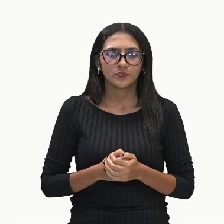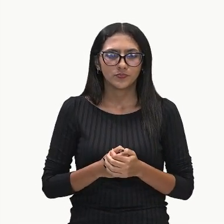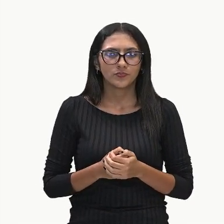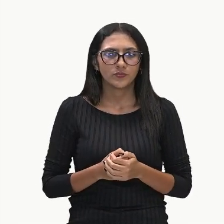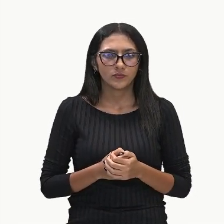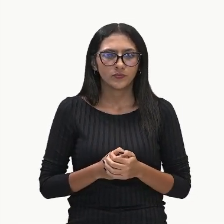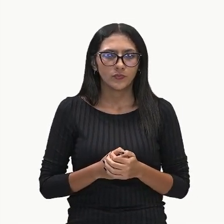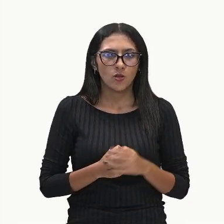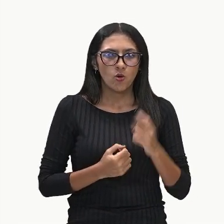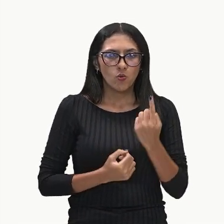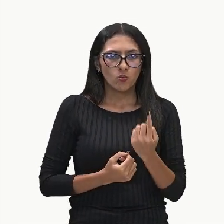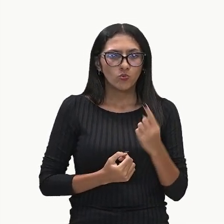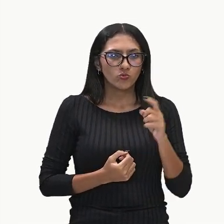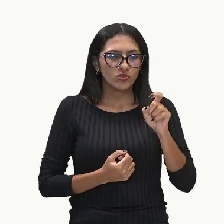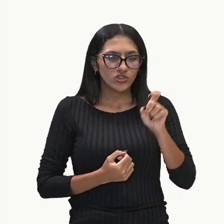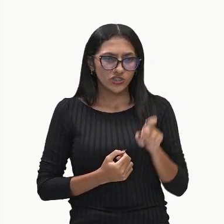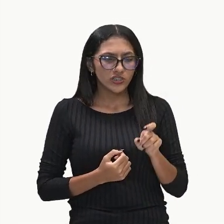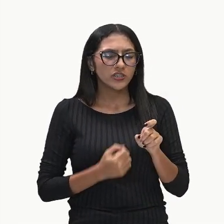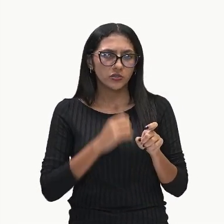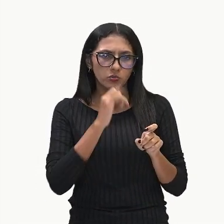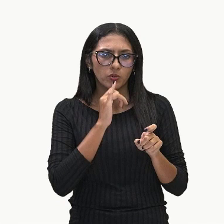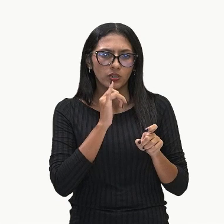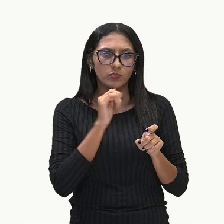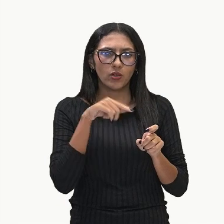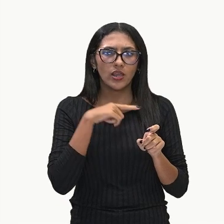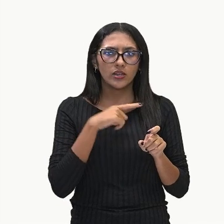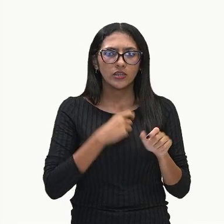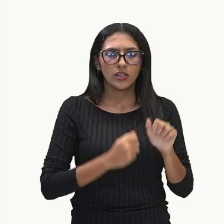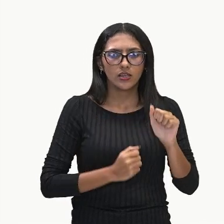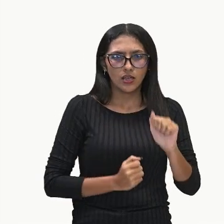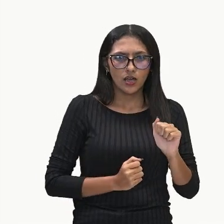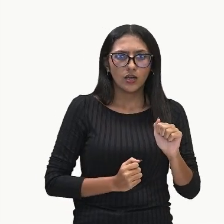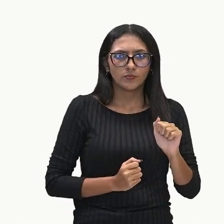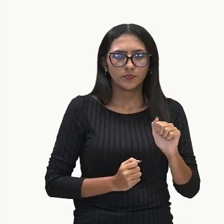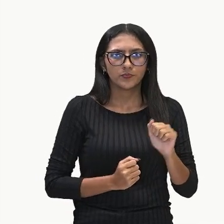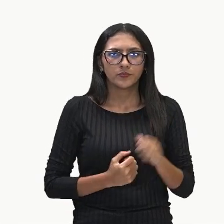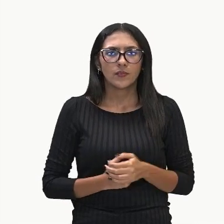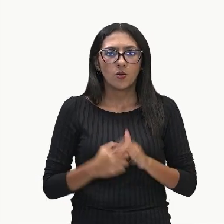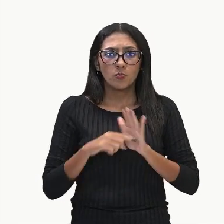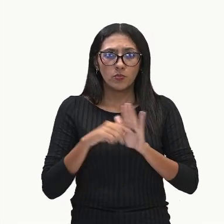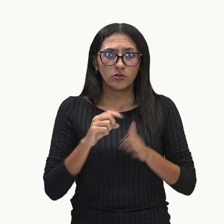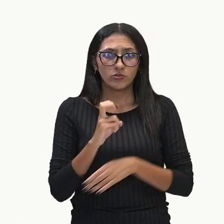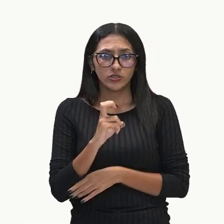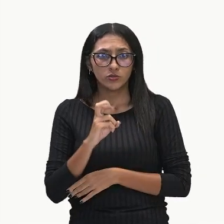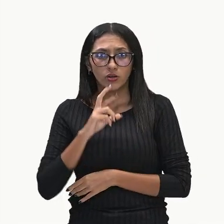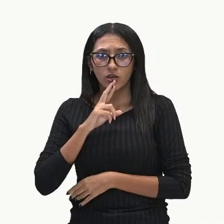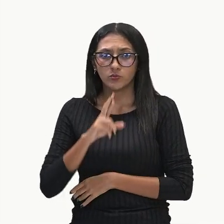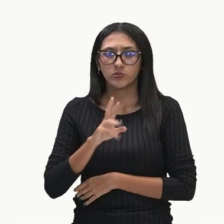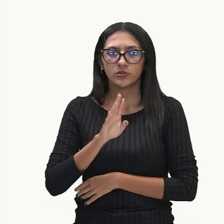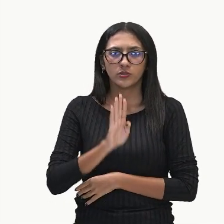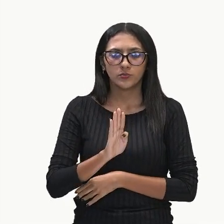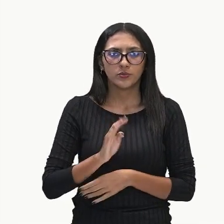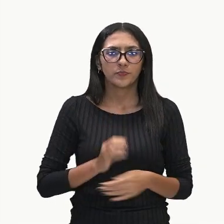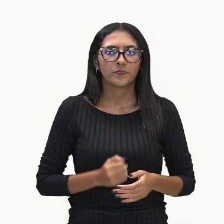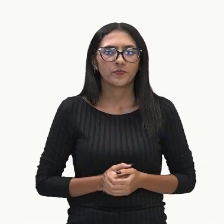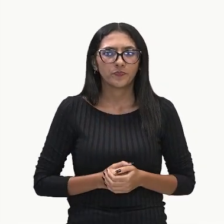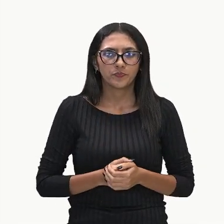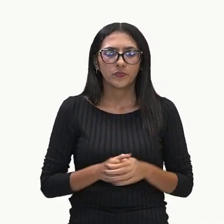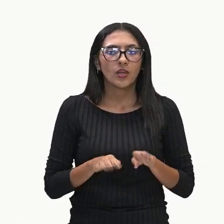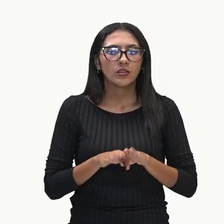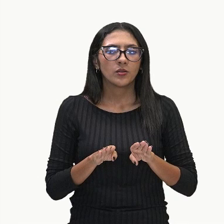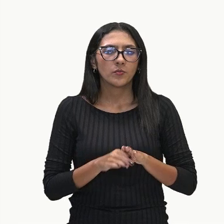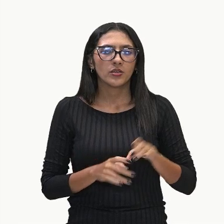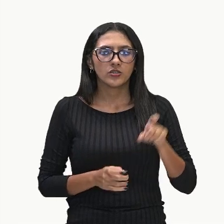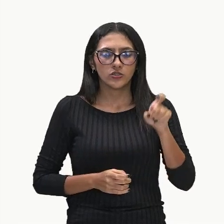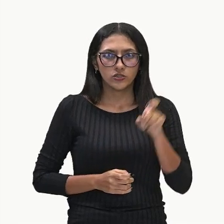A e ele é o B. O x eu posso achar por menos B sobre